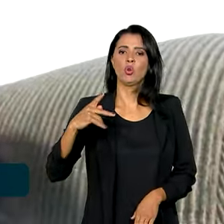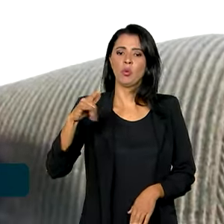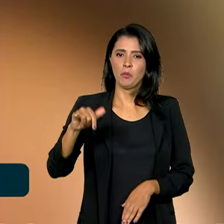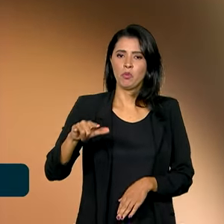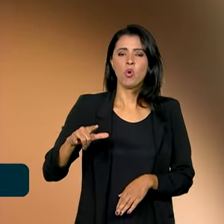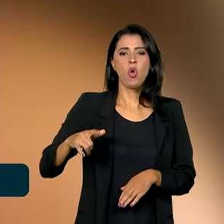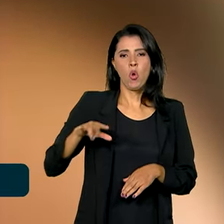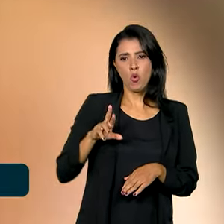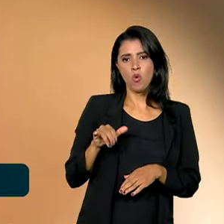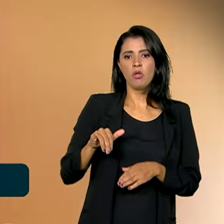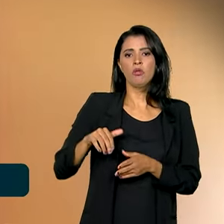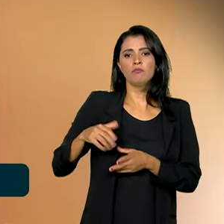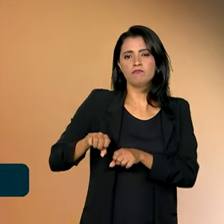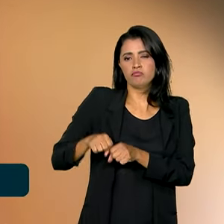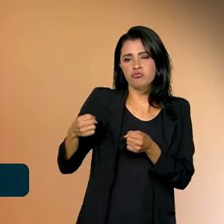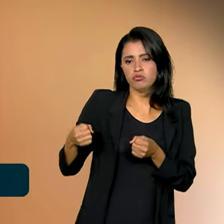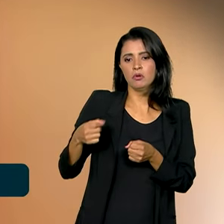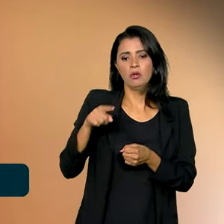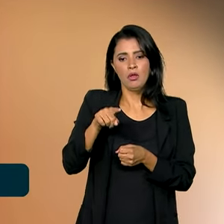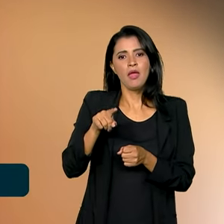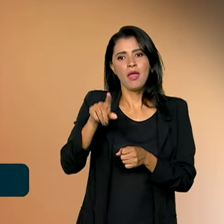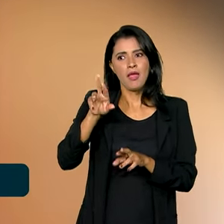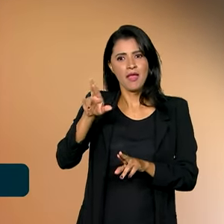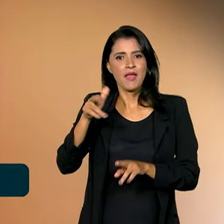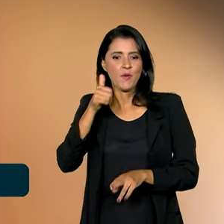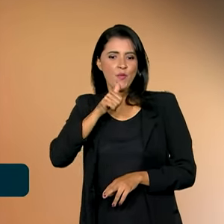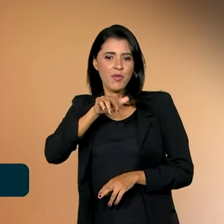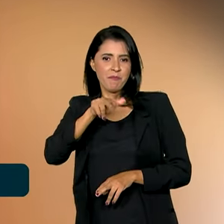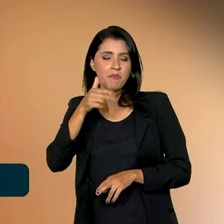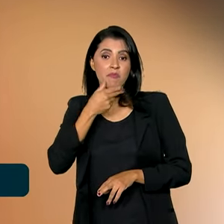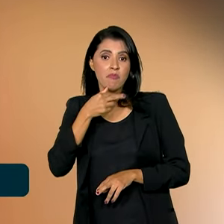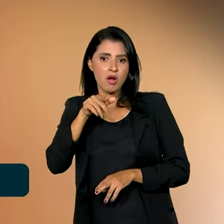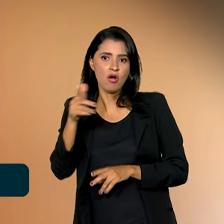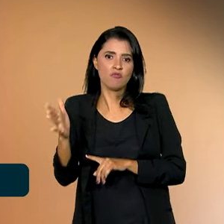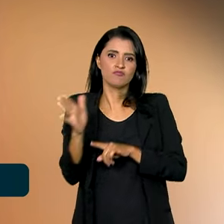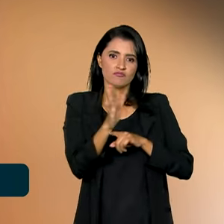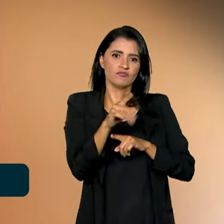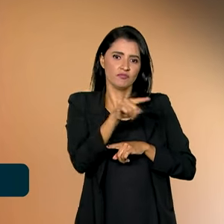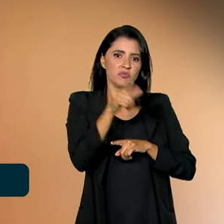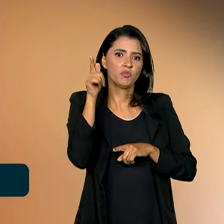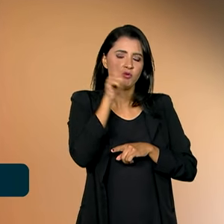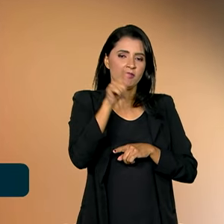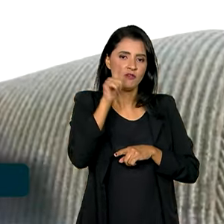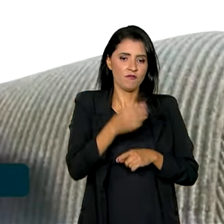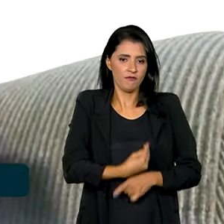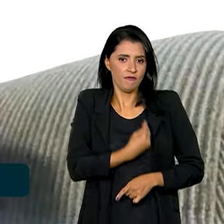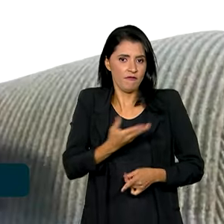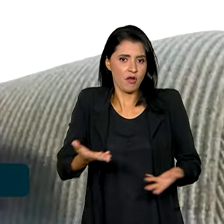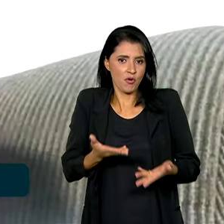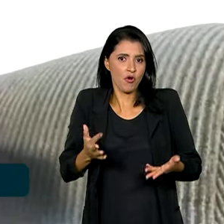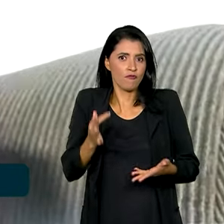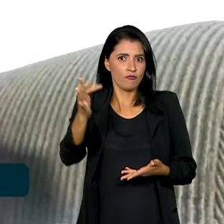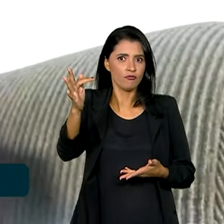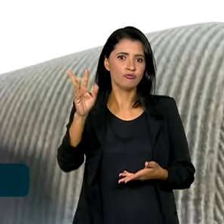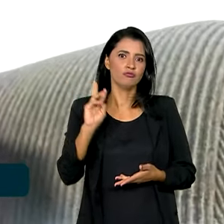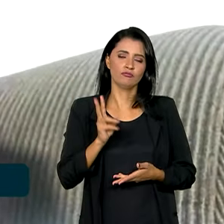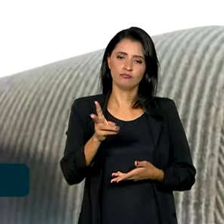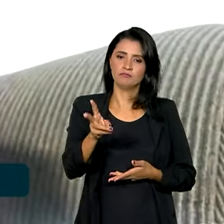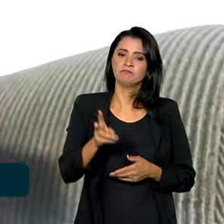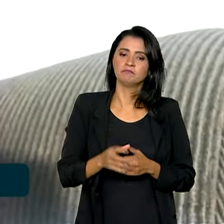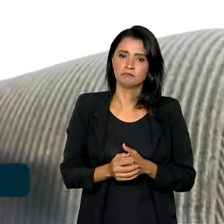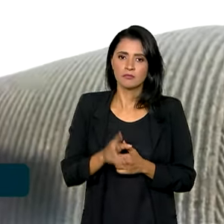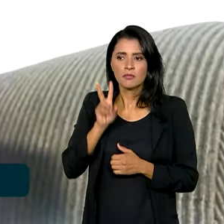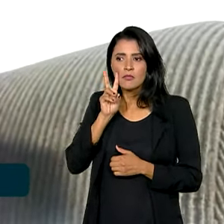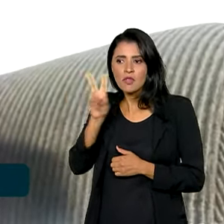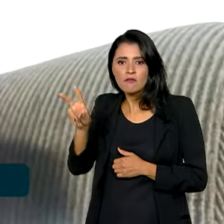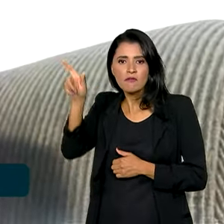no órgão e, graças ao irmão, pôde voltar a viver o presente e sonhar com o futuro. Você olhar que o seu